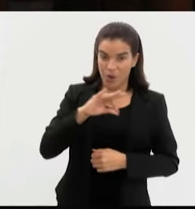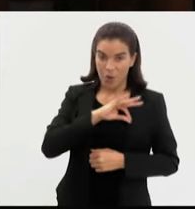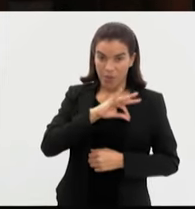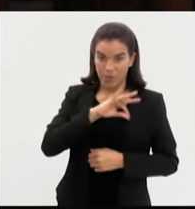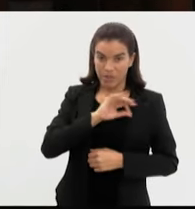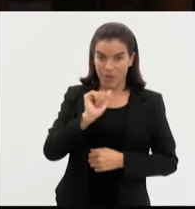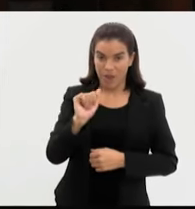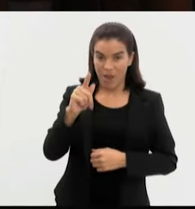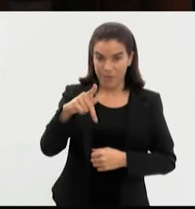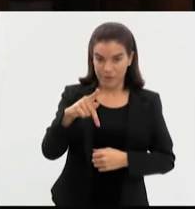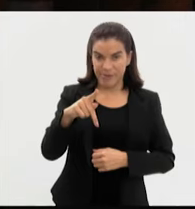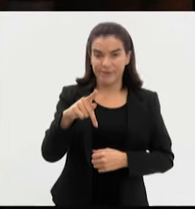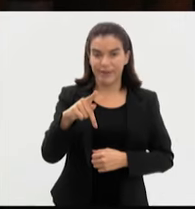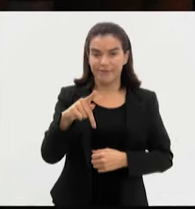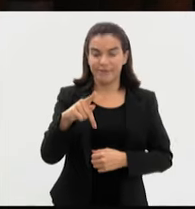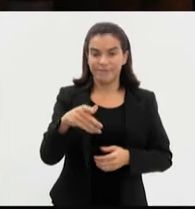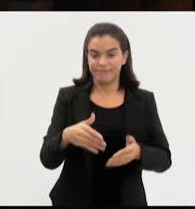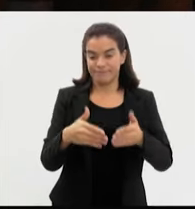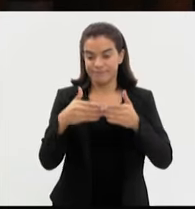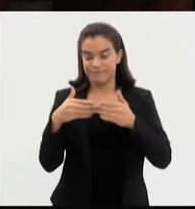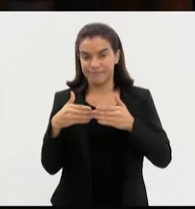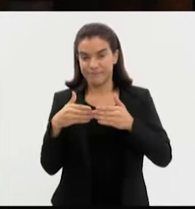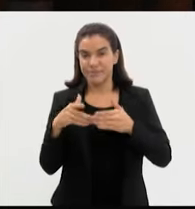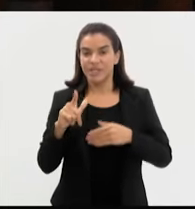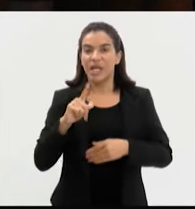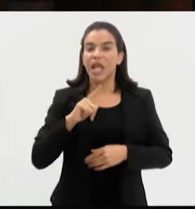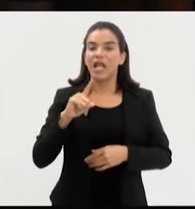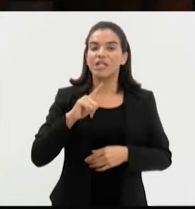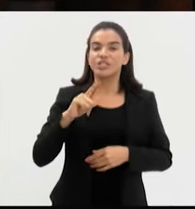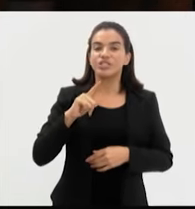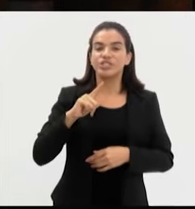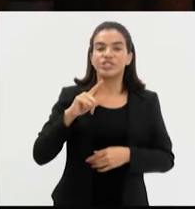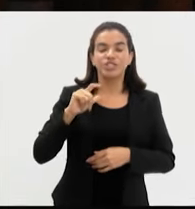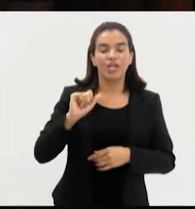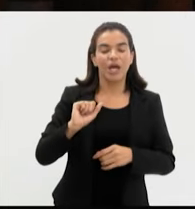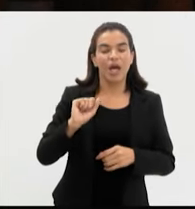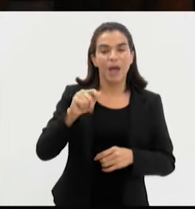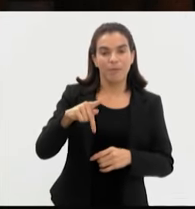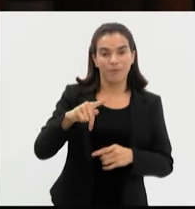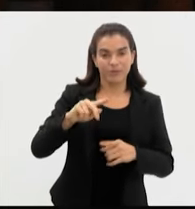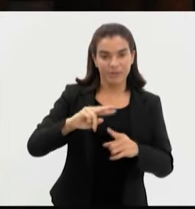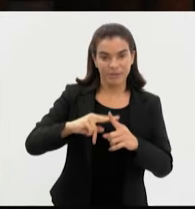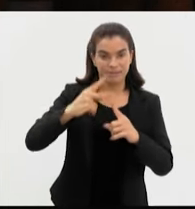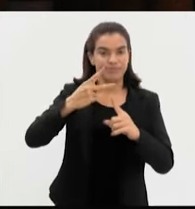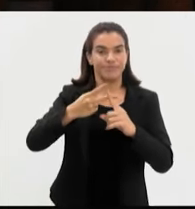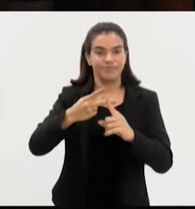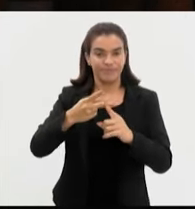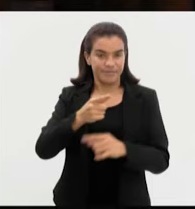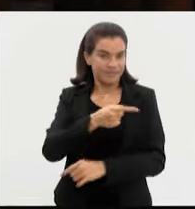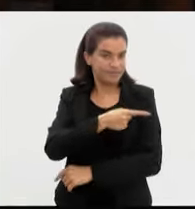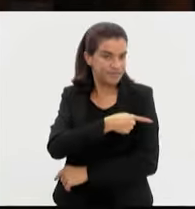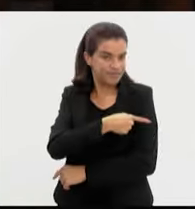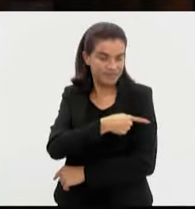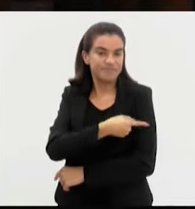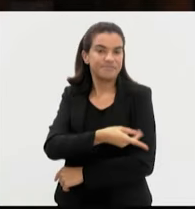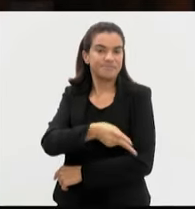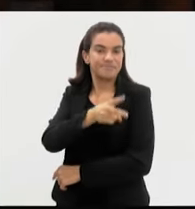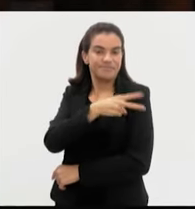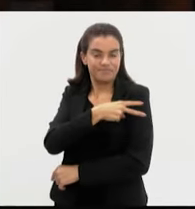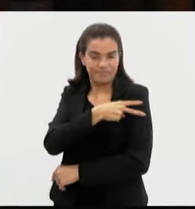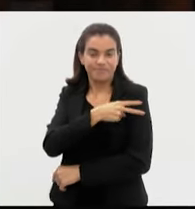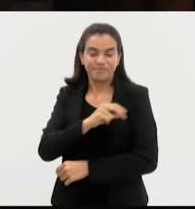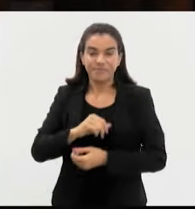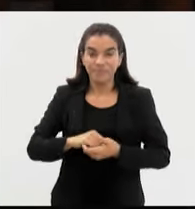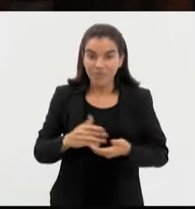reformava ele levava um posto acima naatividade isso aí na naatividade